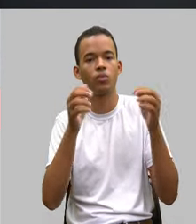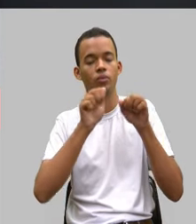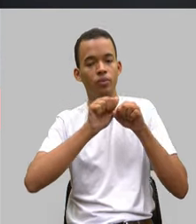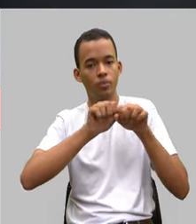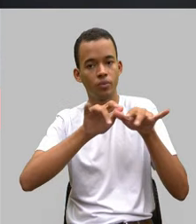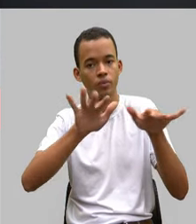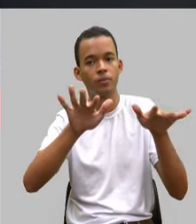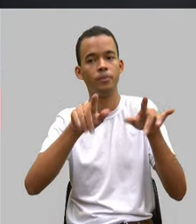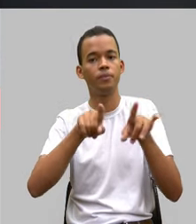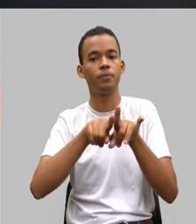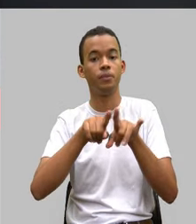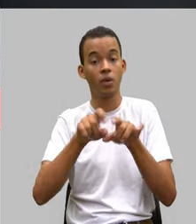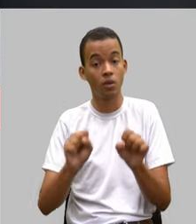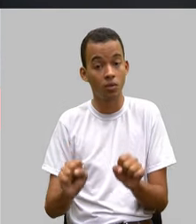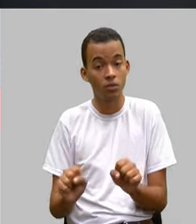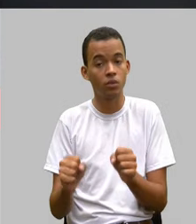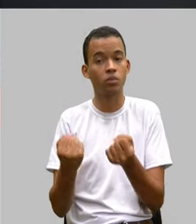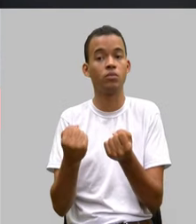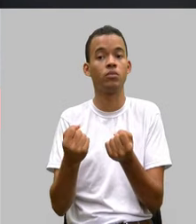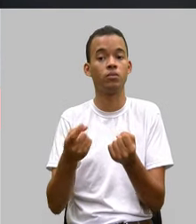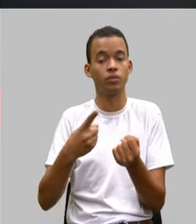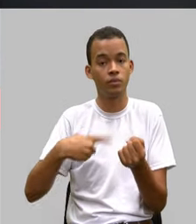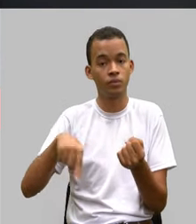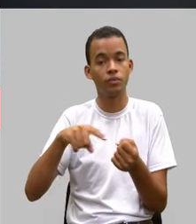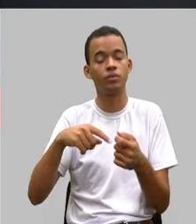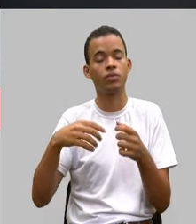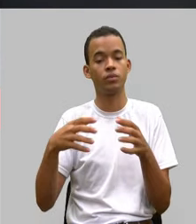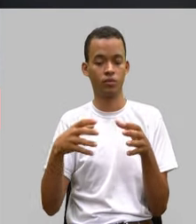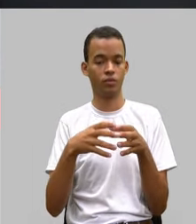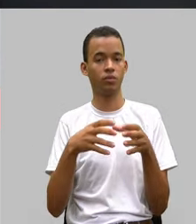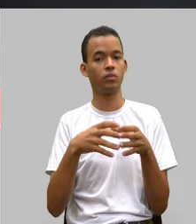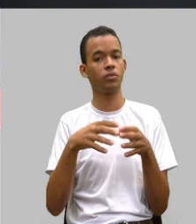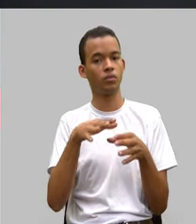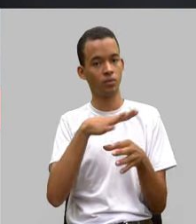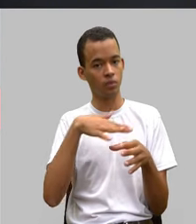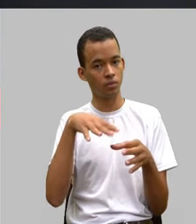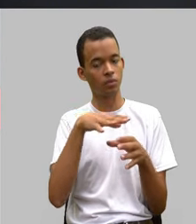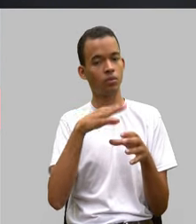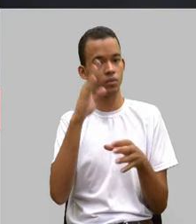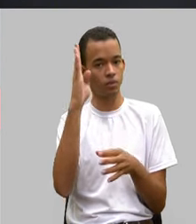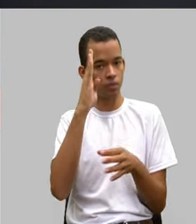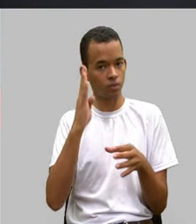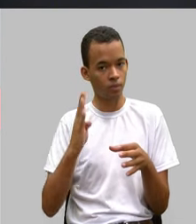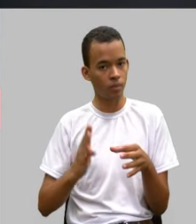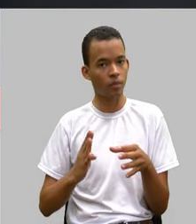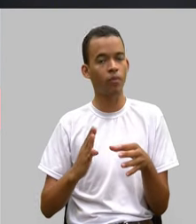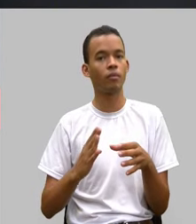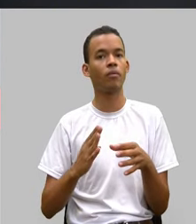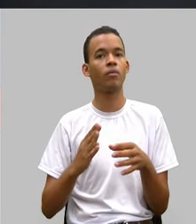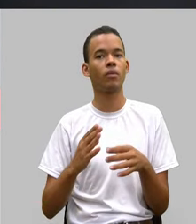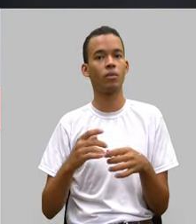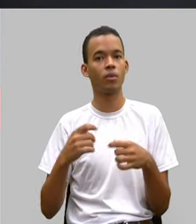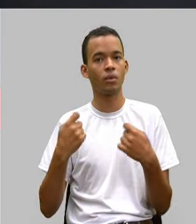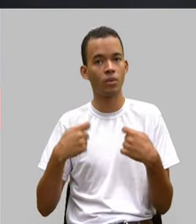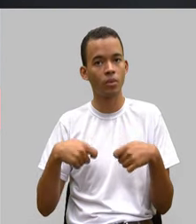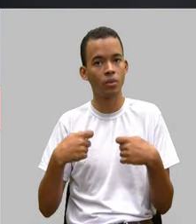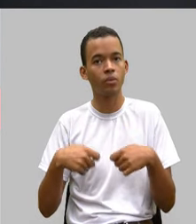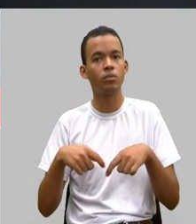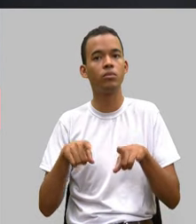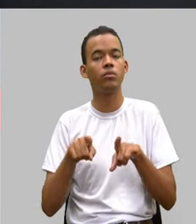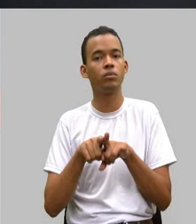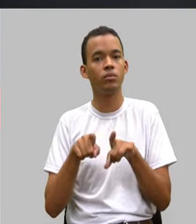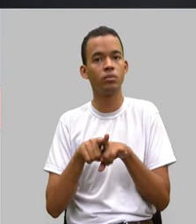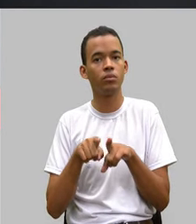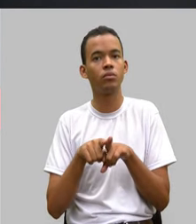que nós possamos como brasileiros como eh celeiro do mundo também termos